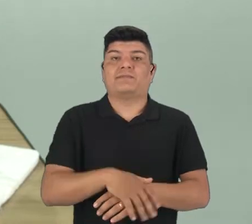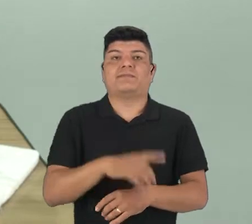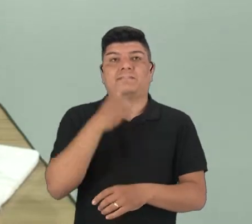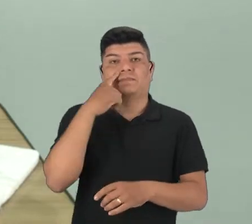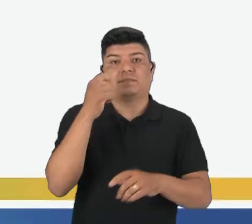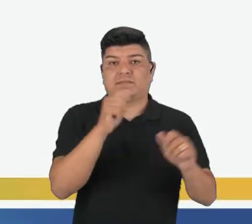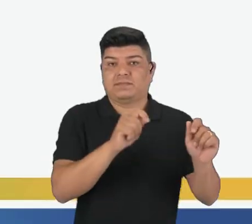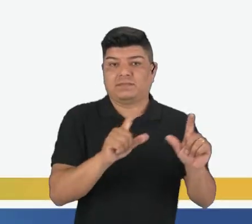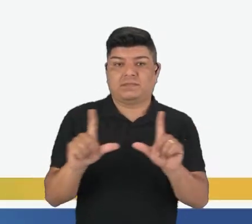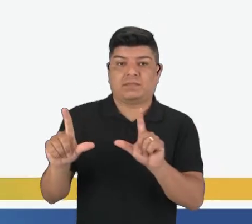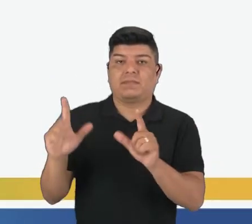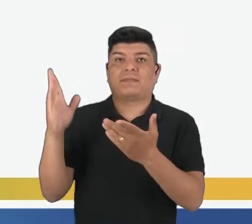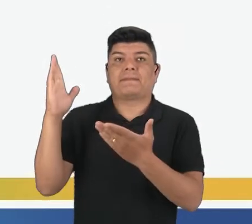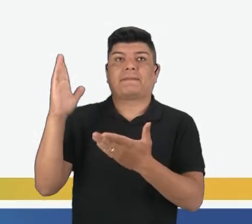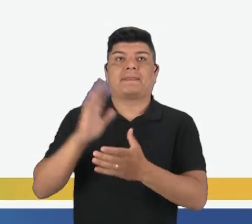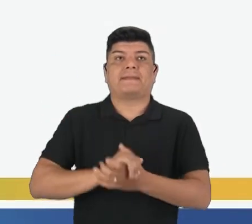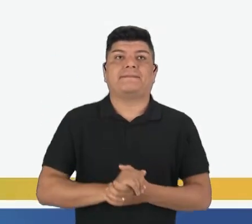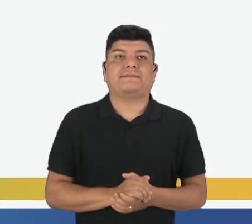aí no slide.